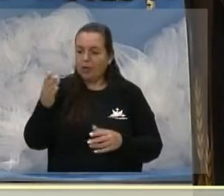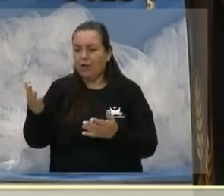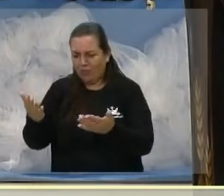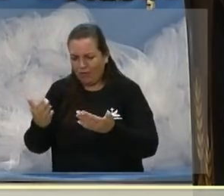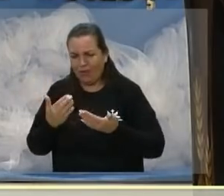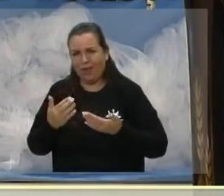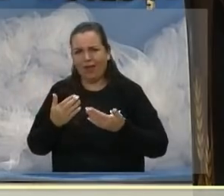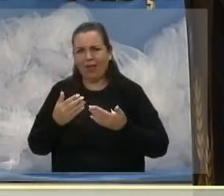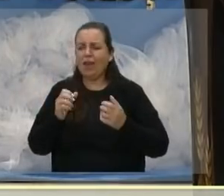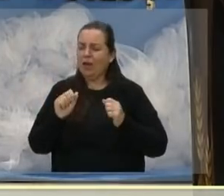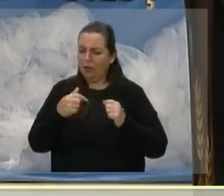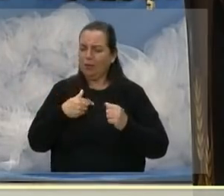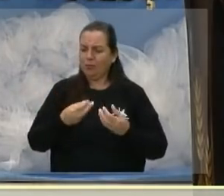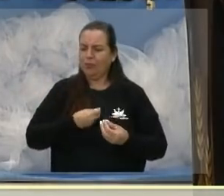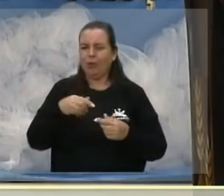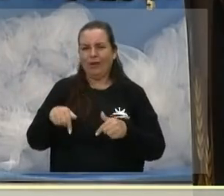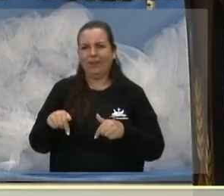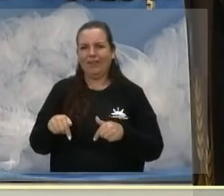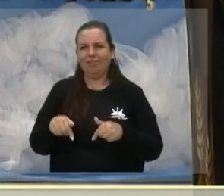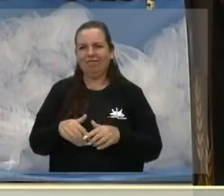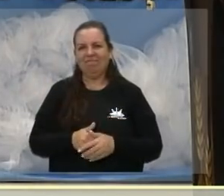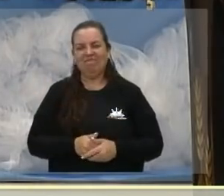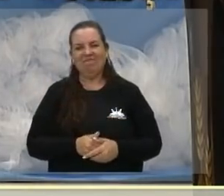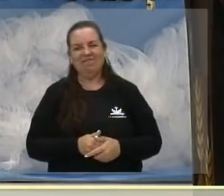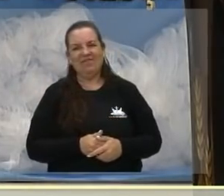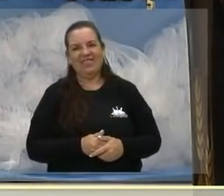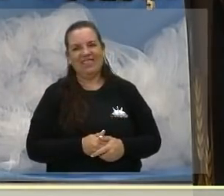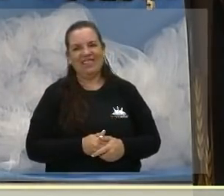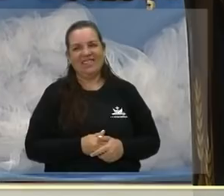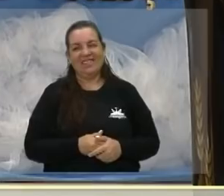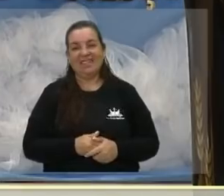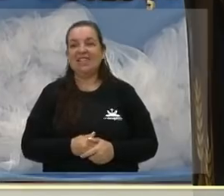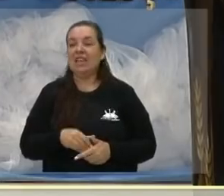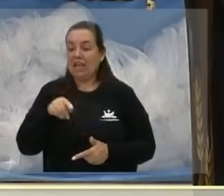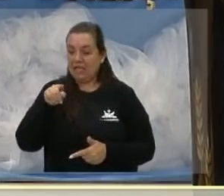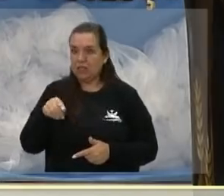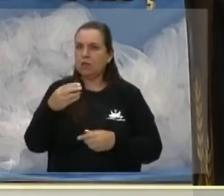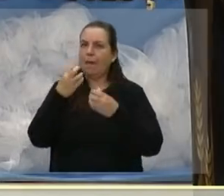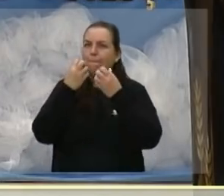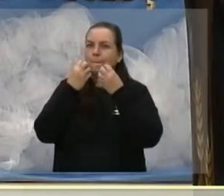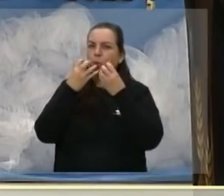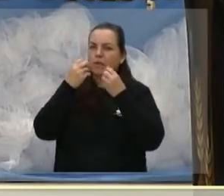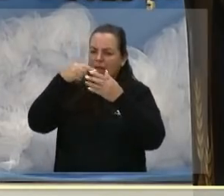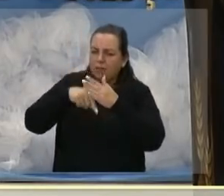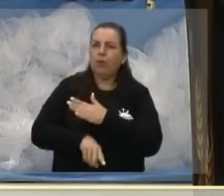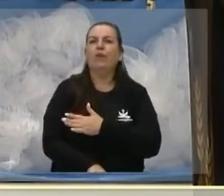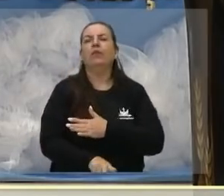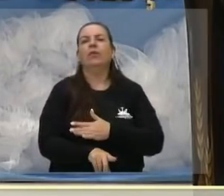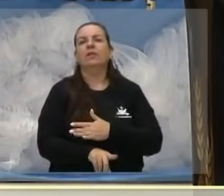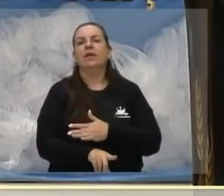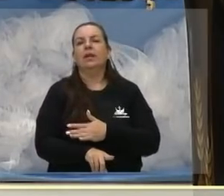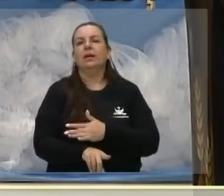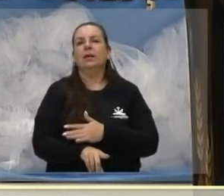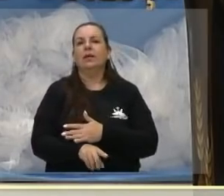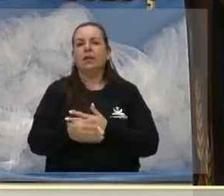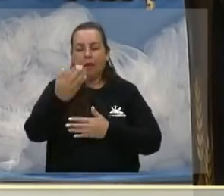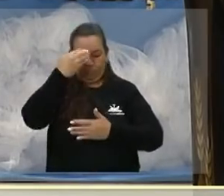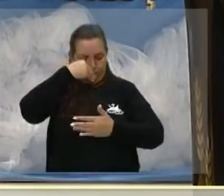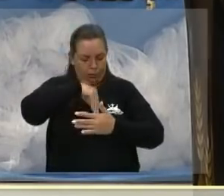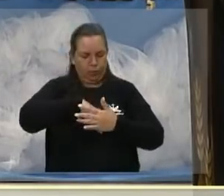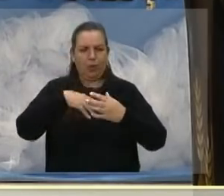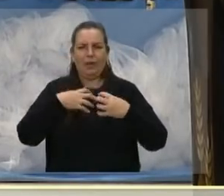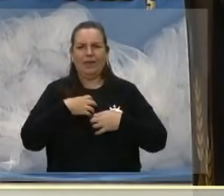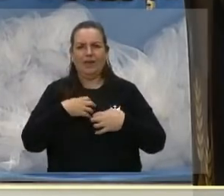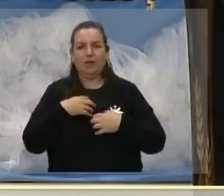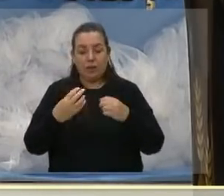comigo pode contar comigo é a sua benignidade a é